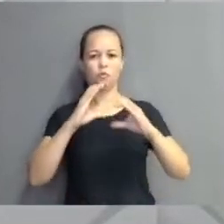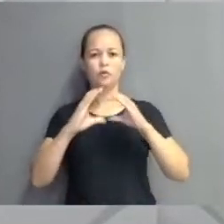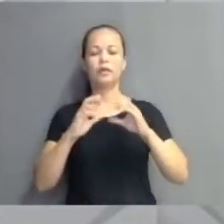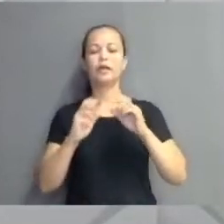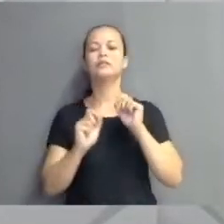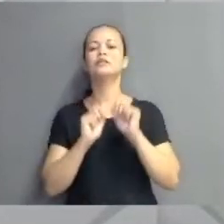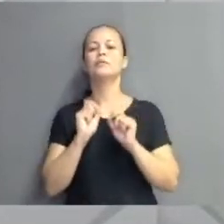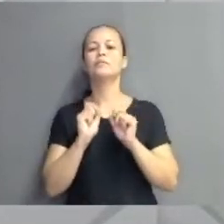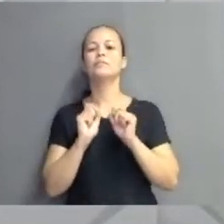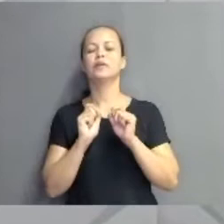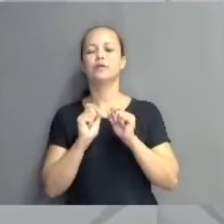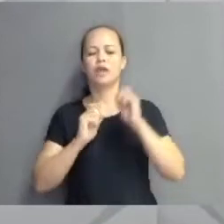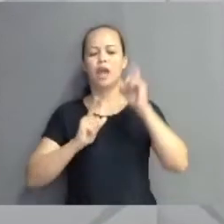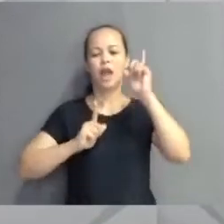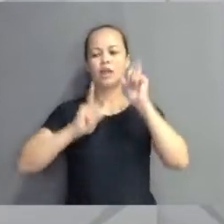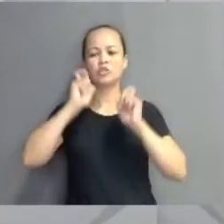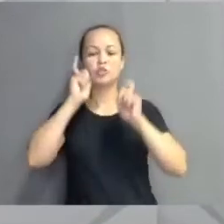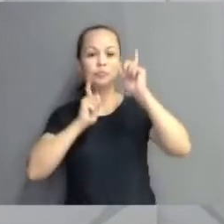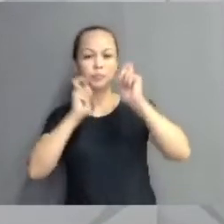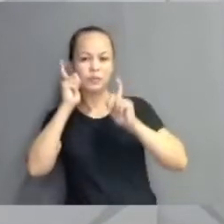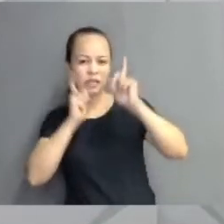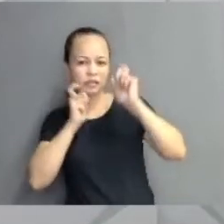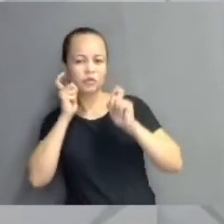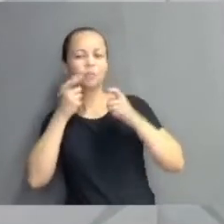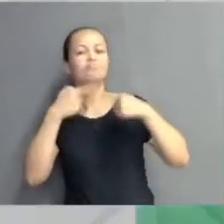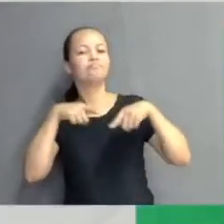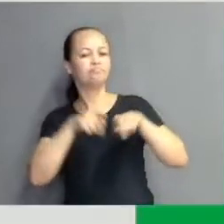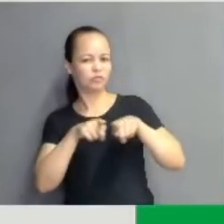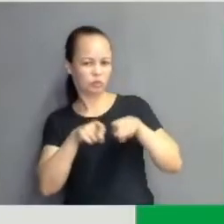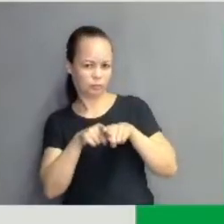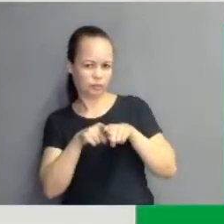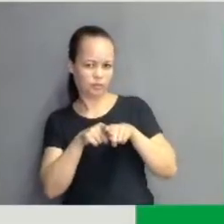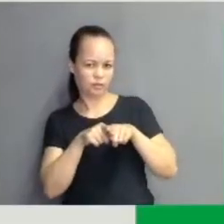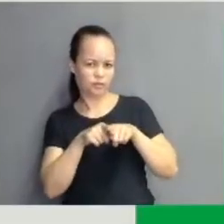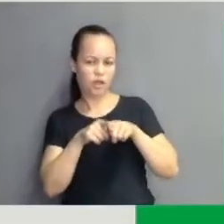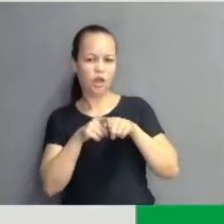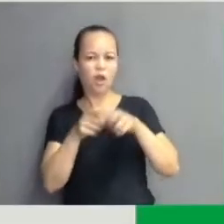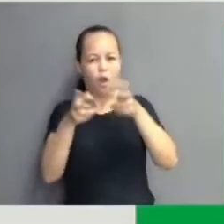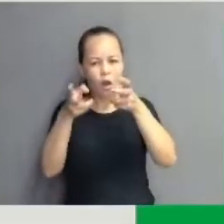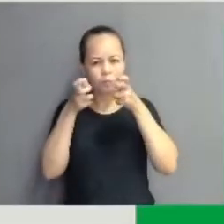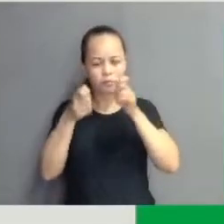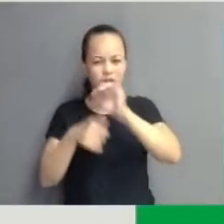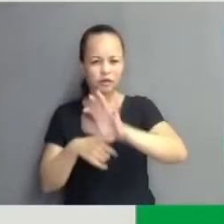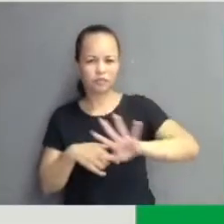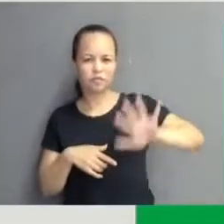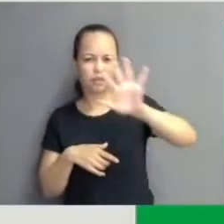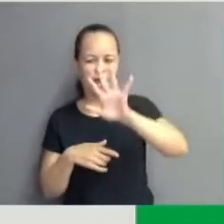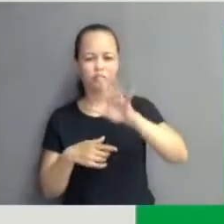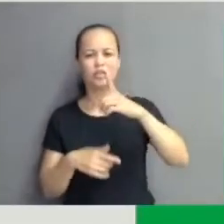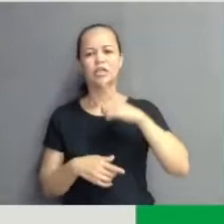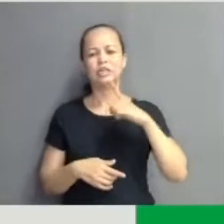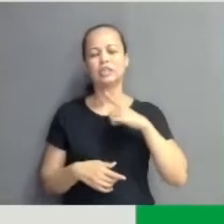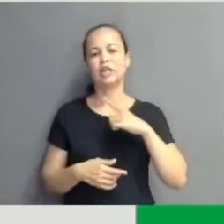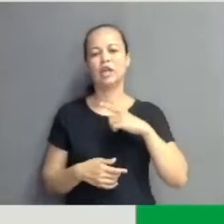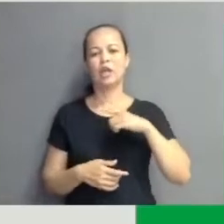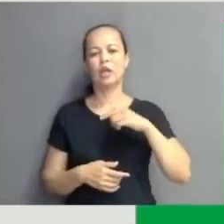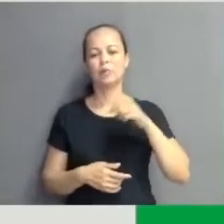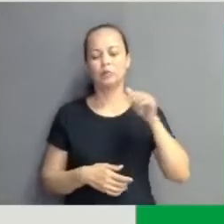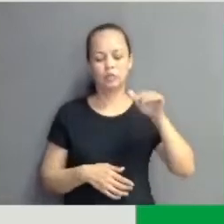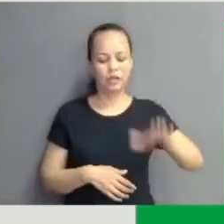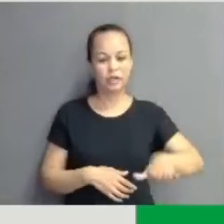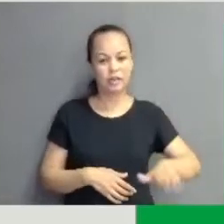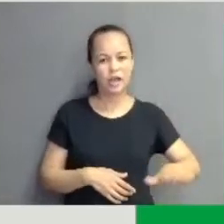nossas expressões Observe essas imagens da telinha olha e temos uma criança triste